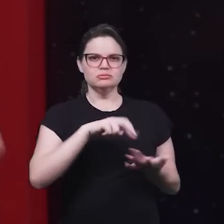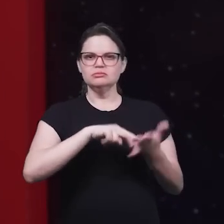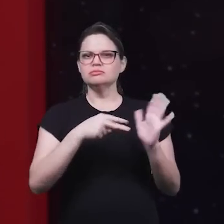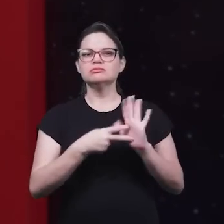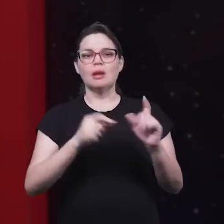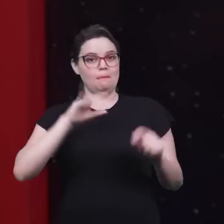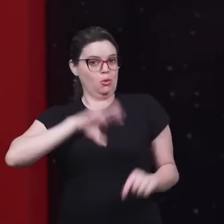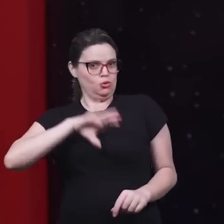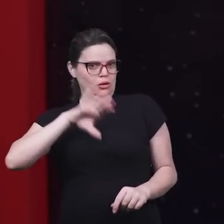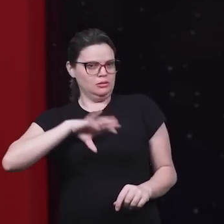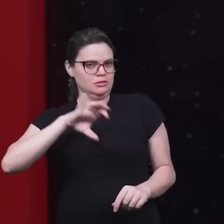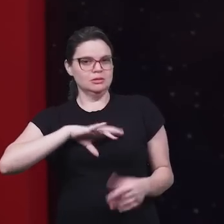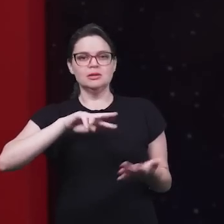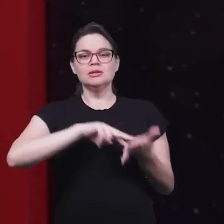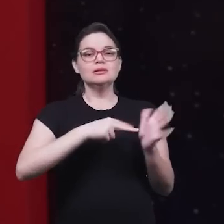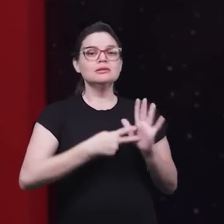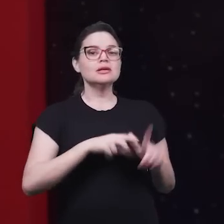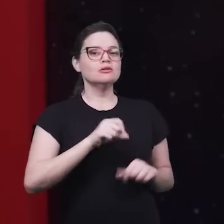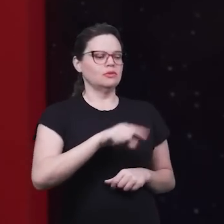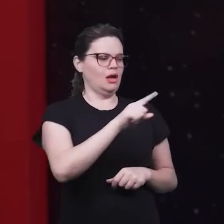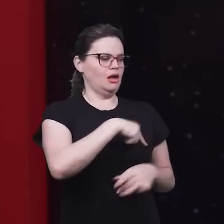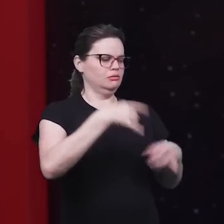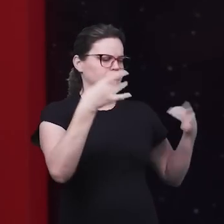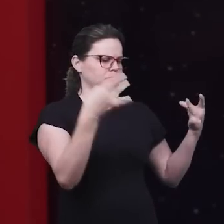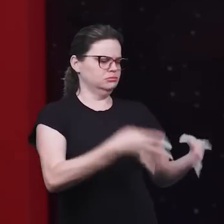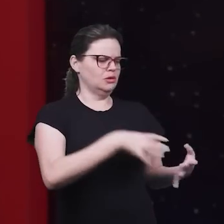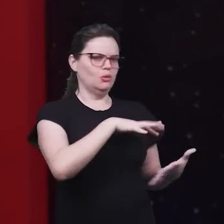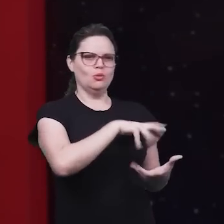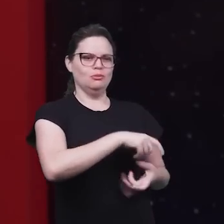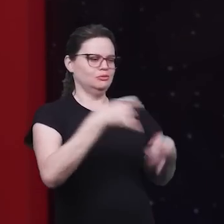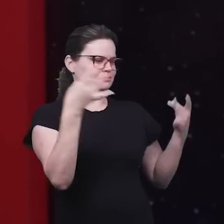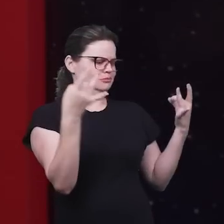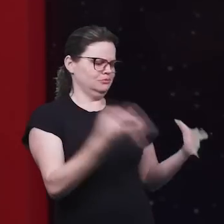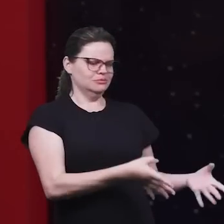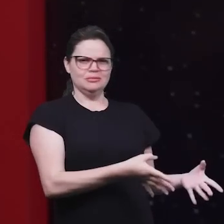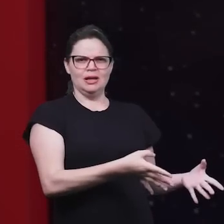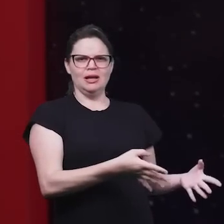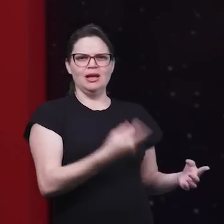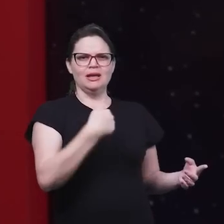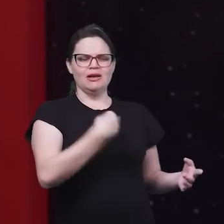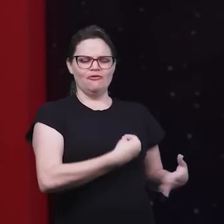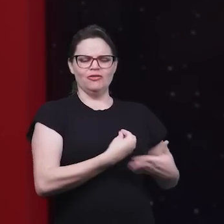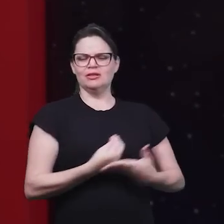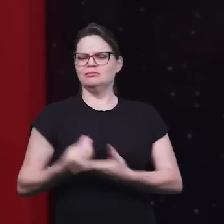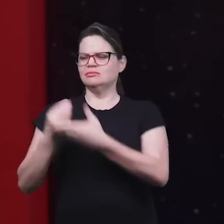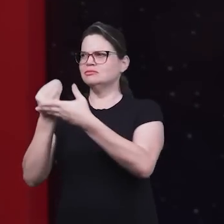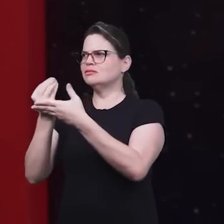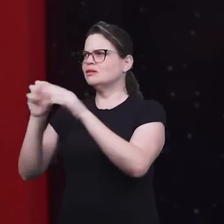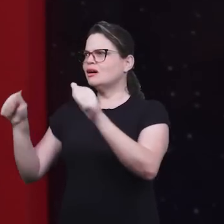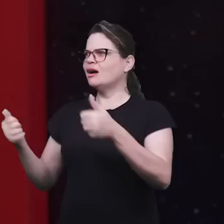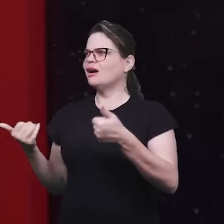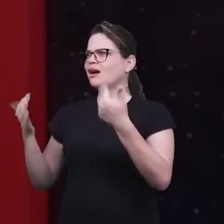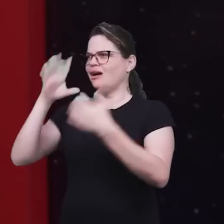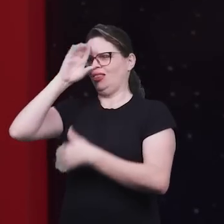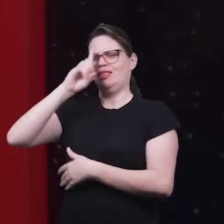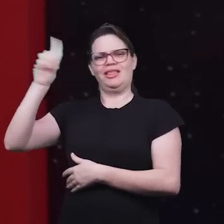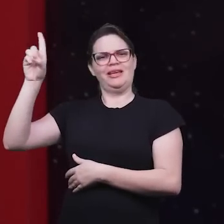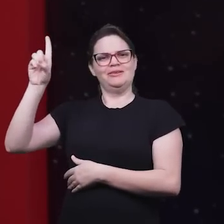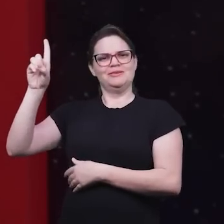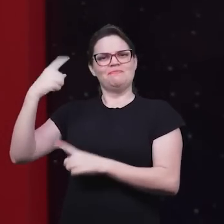nós vamos viver para Deus. Porque não há nada melhor do que Deus. Não há nada melhor do que o Senhor